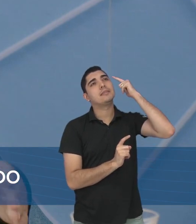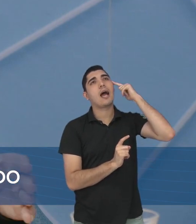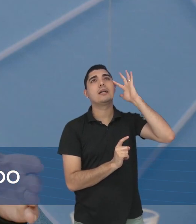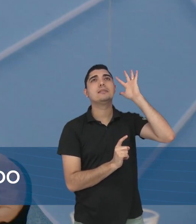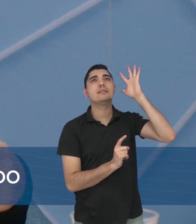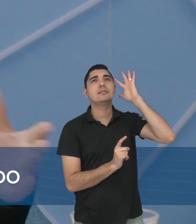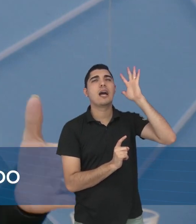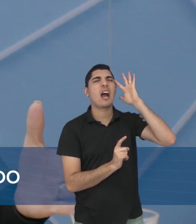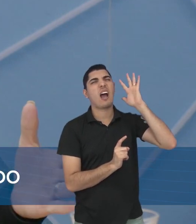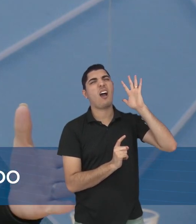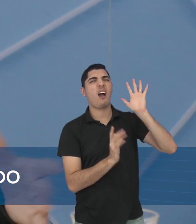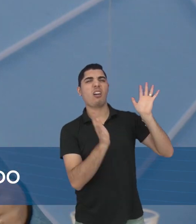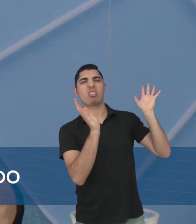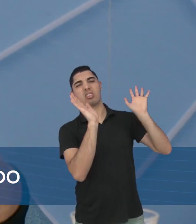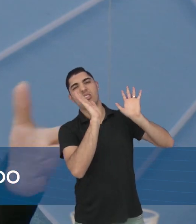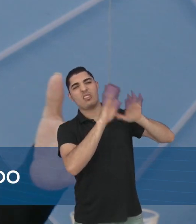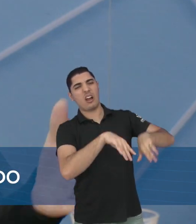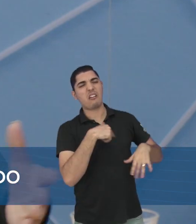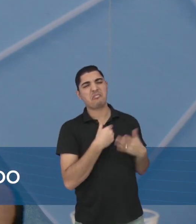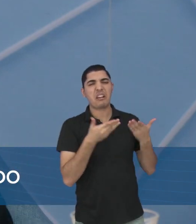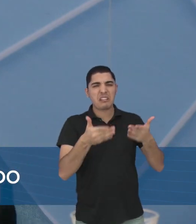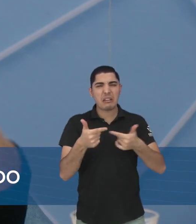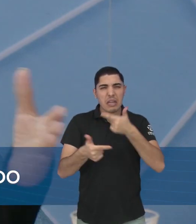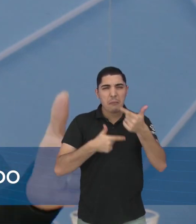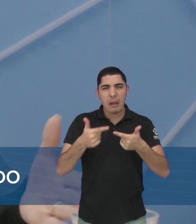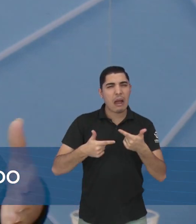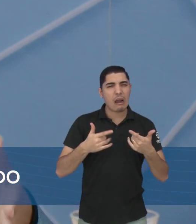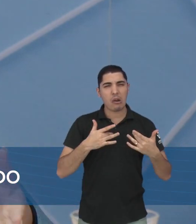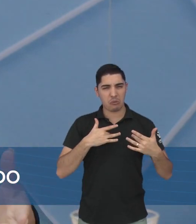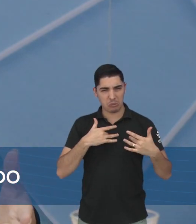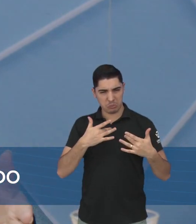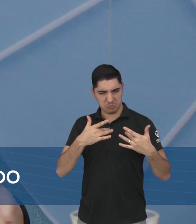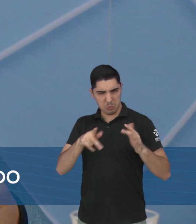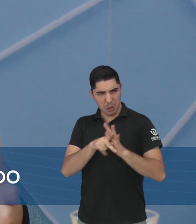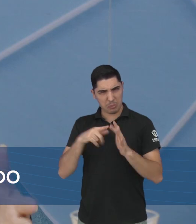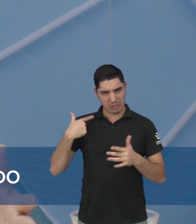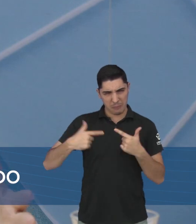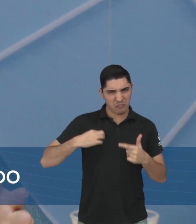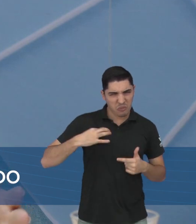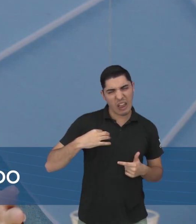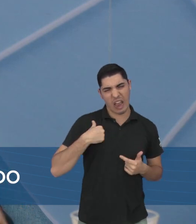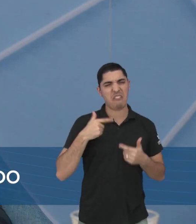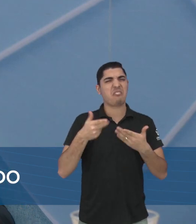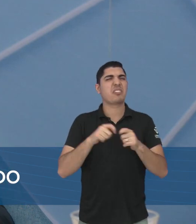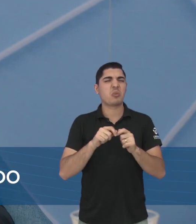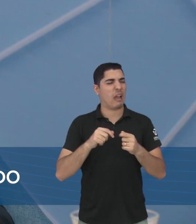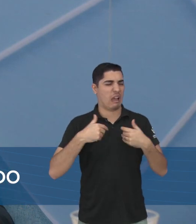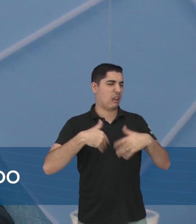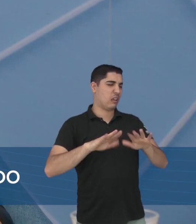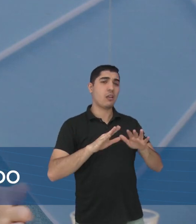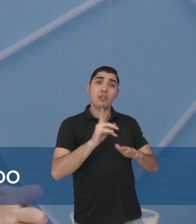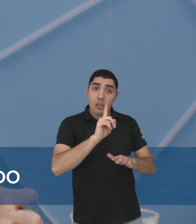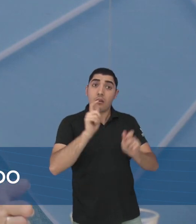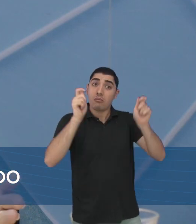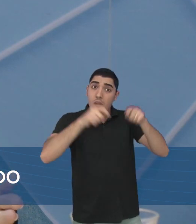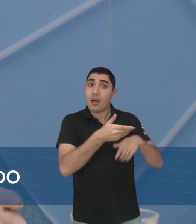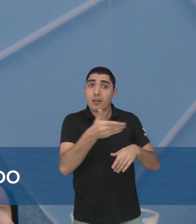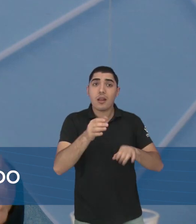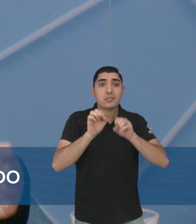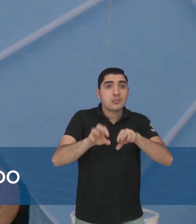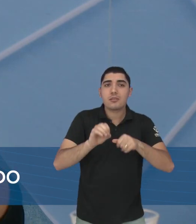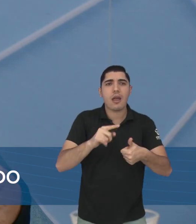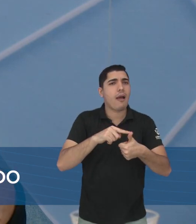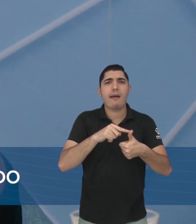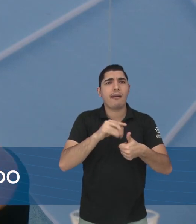às vezes ela acha que não é nada, né? Eu vou ali fazer o quê? Vai ensinar um artesanato, ensinar um crochê, ou eu não sei,